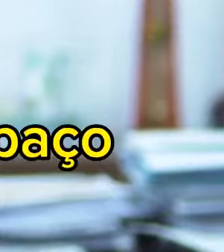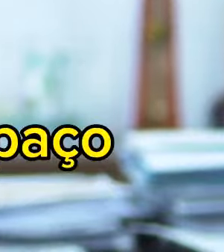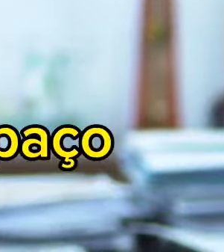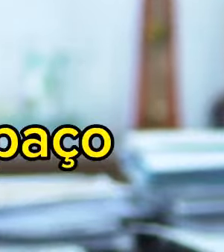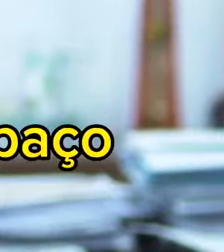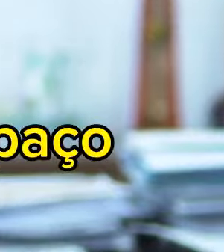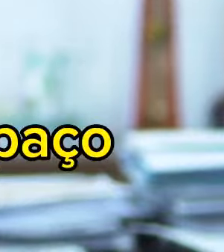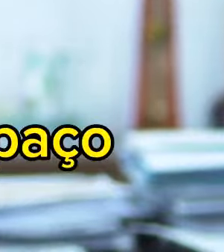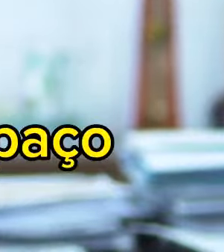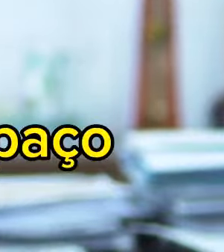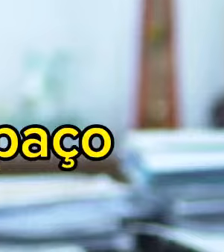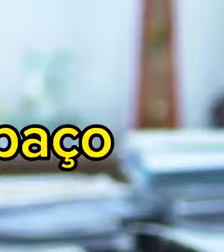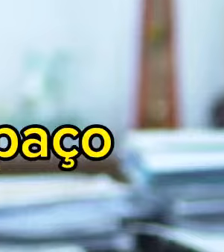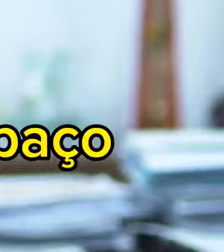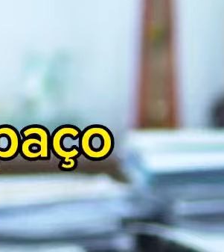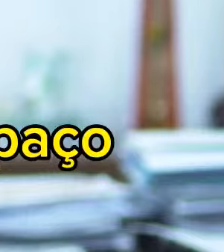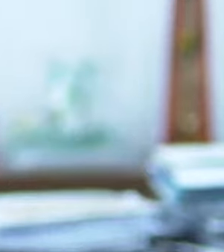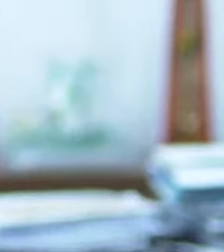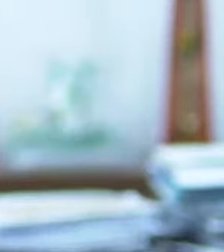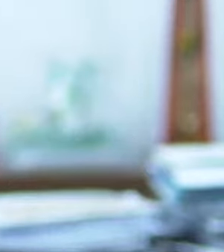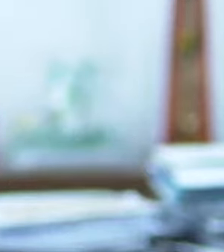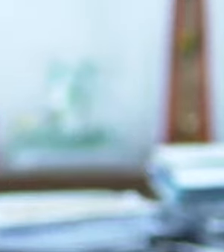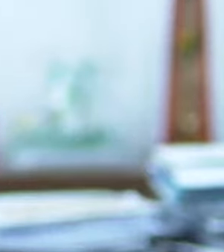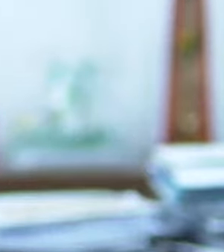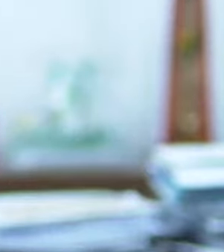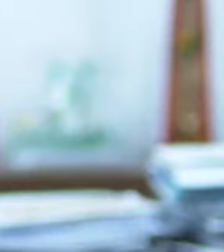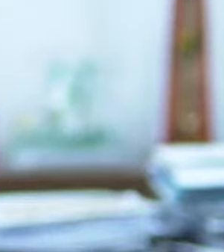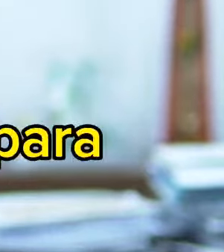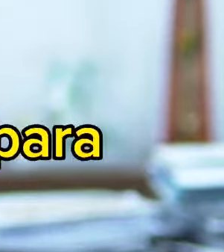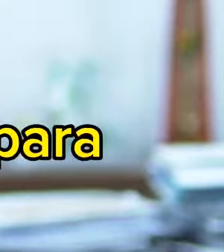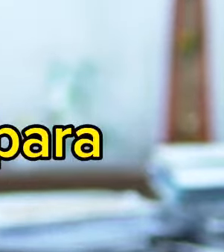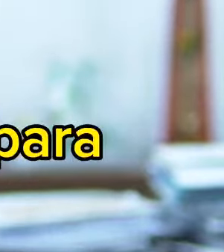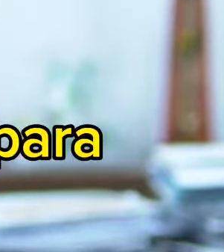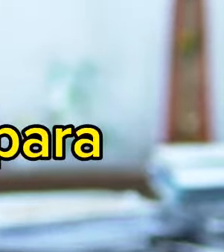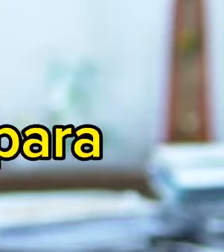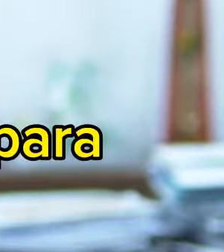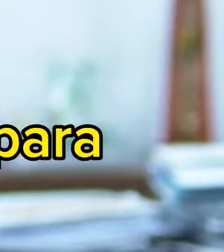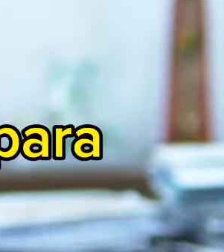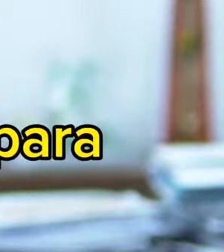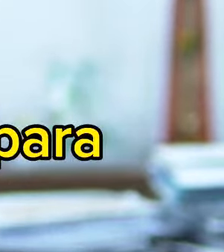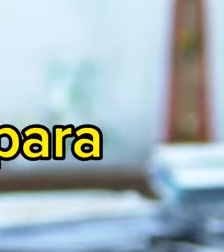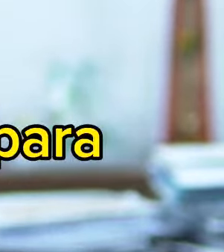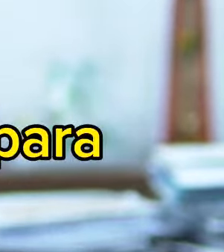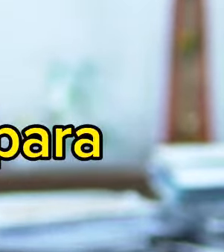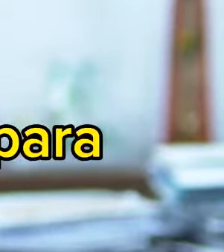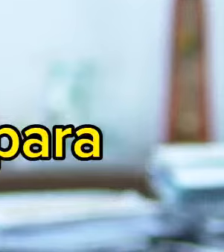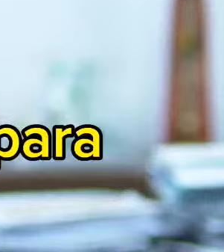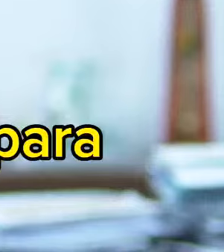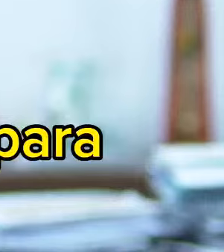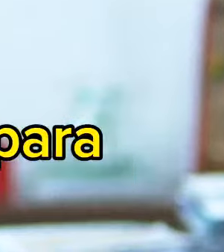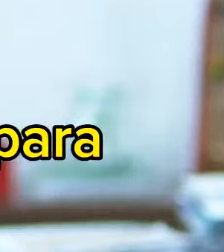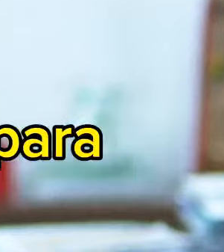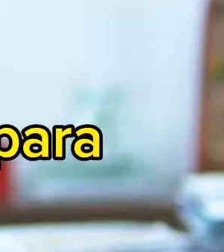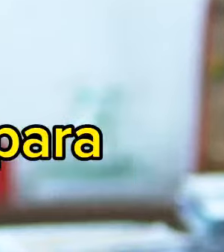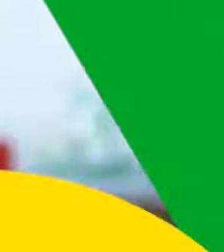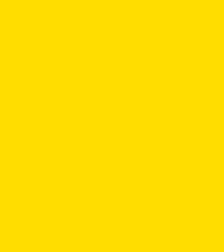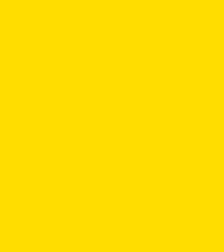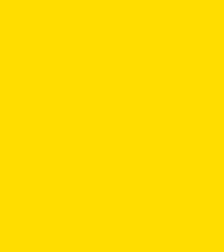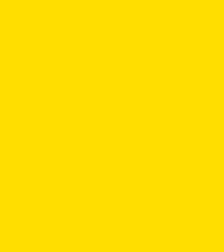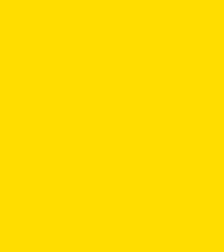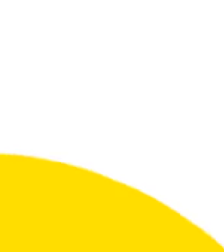mulheres ocupem seu espaço na ciência. Um abraço forte em cada uma de vocês que contribuem para a ciência do